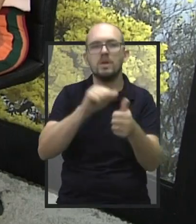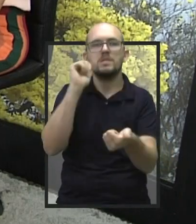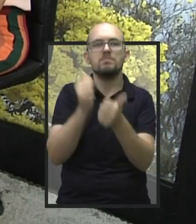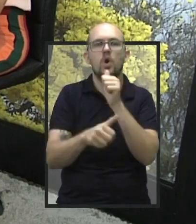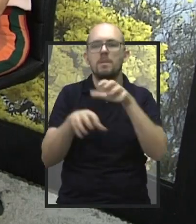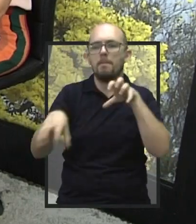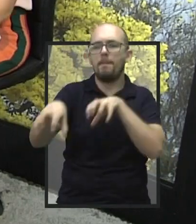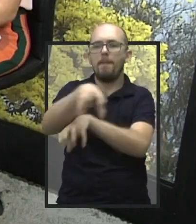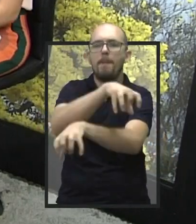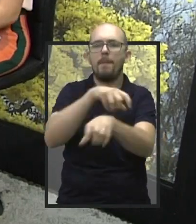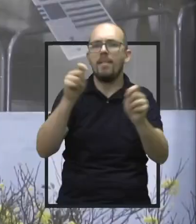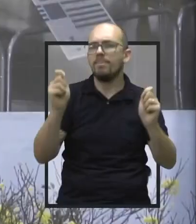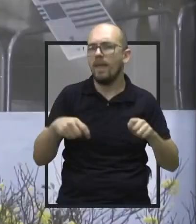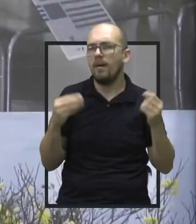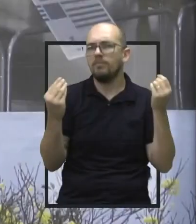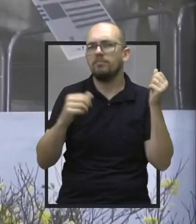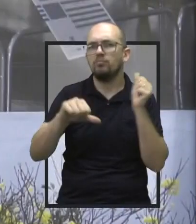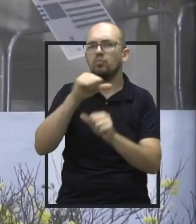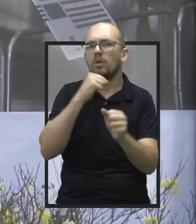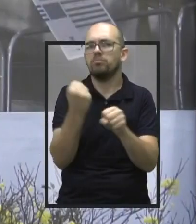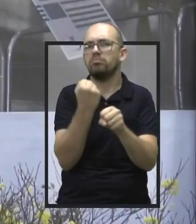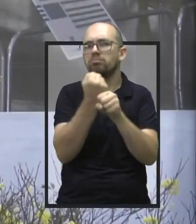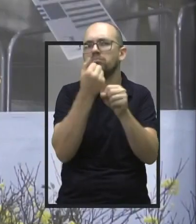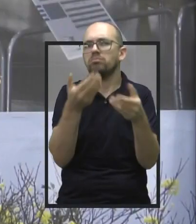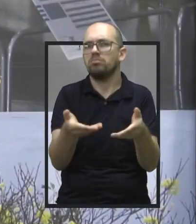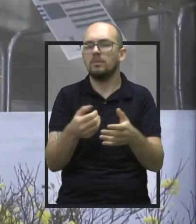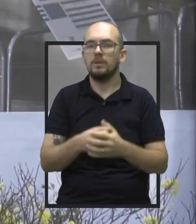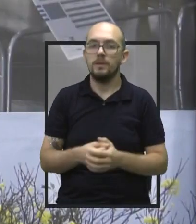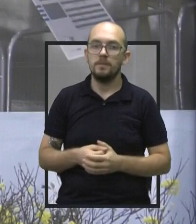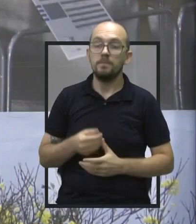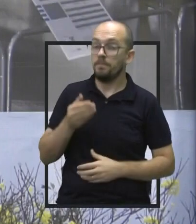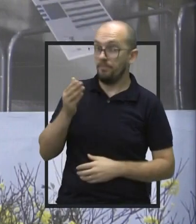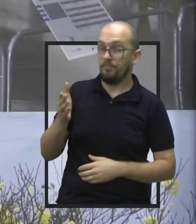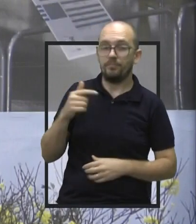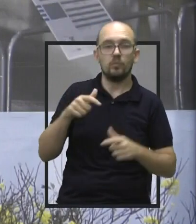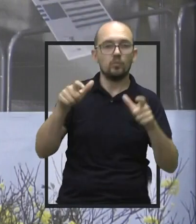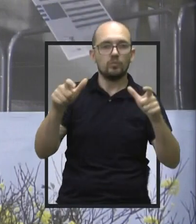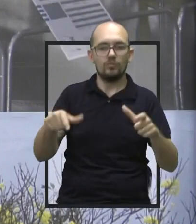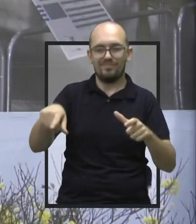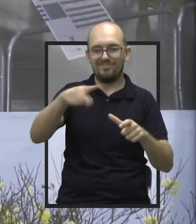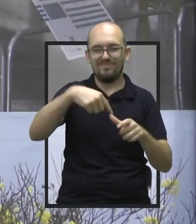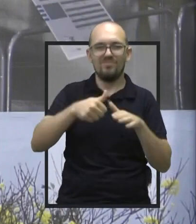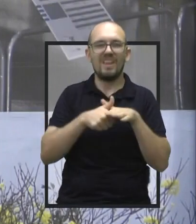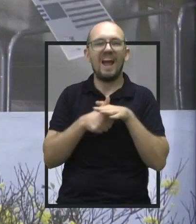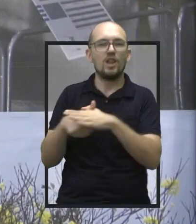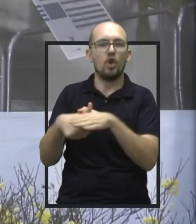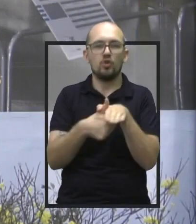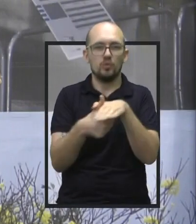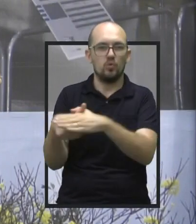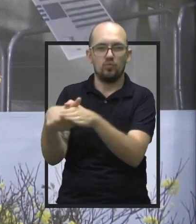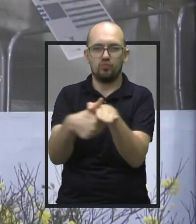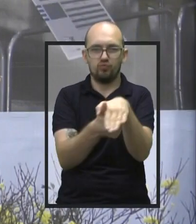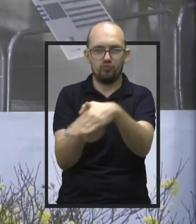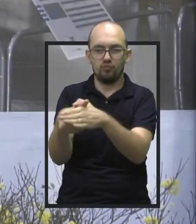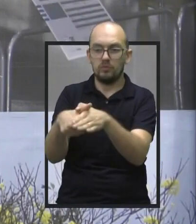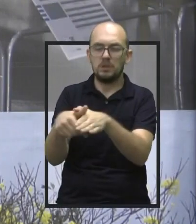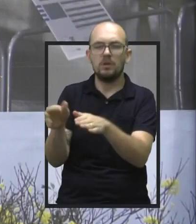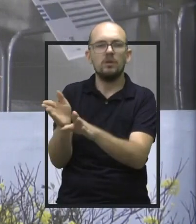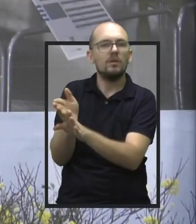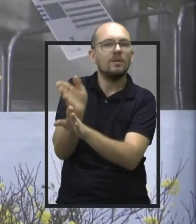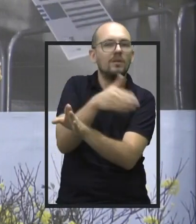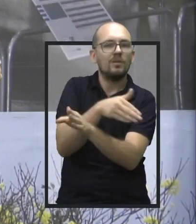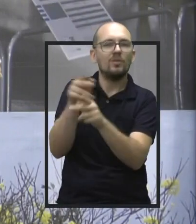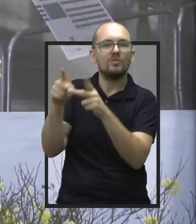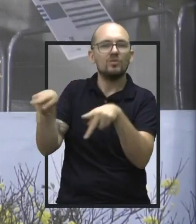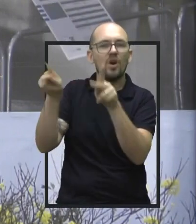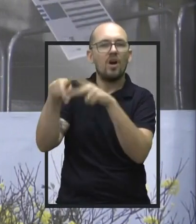isso? Então, ali o local ali do cartódromo, ao lado do Parque do Rio João, eu acho que seria excelente o